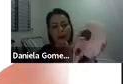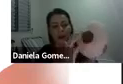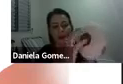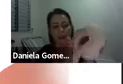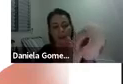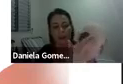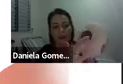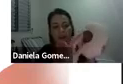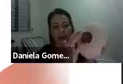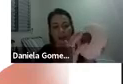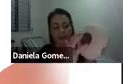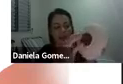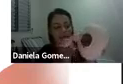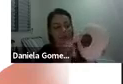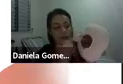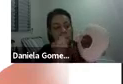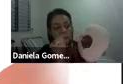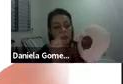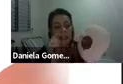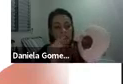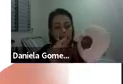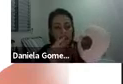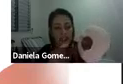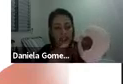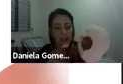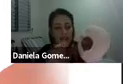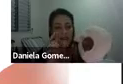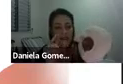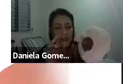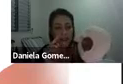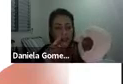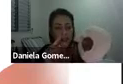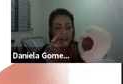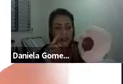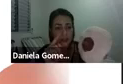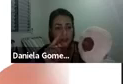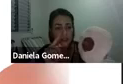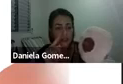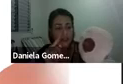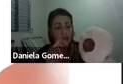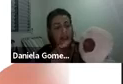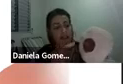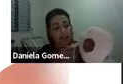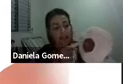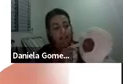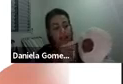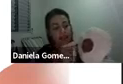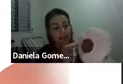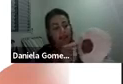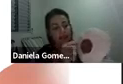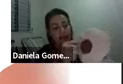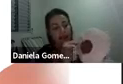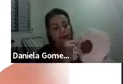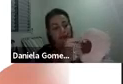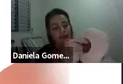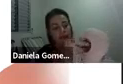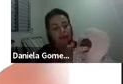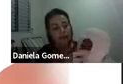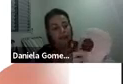parte marrom, tá? Na mama, eu acho que eu não falei, mas ela tem